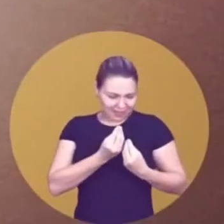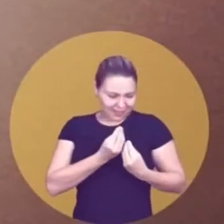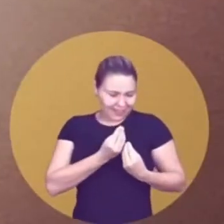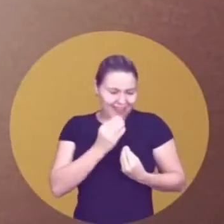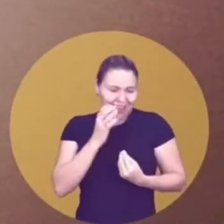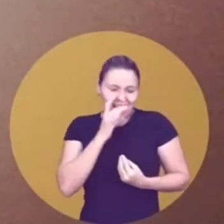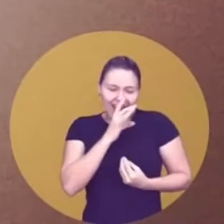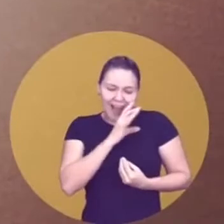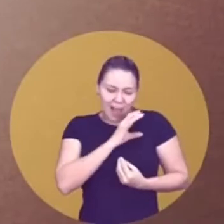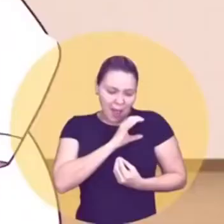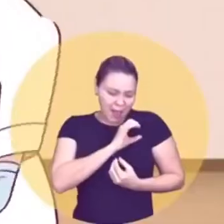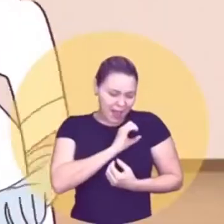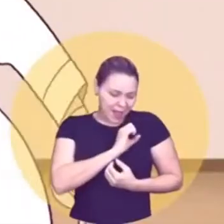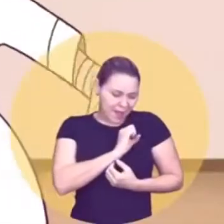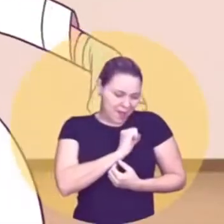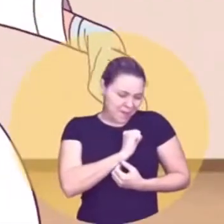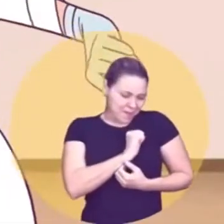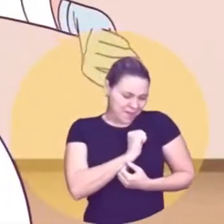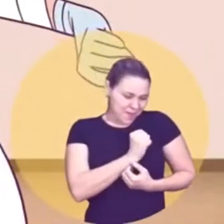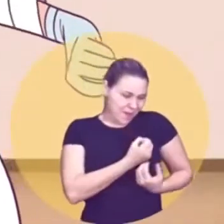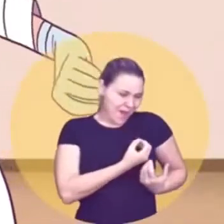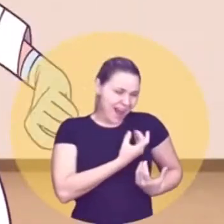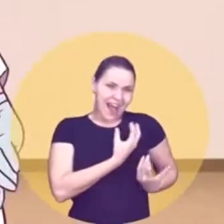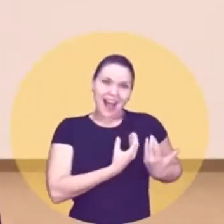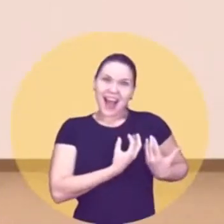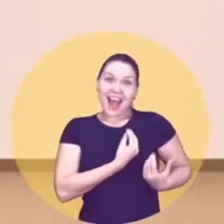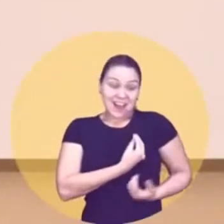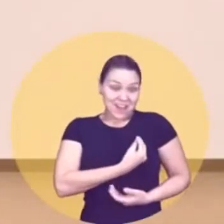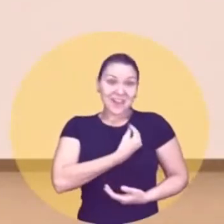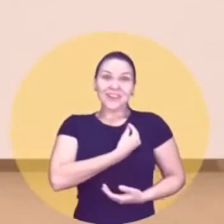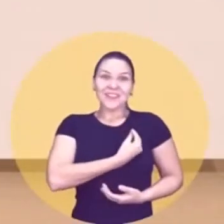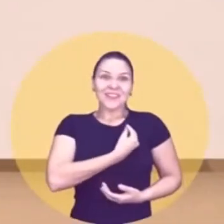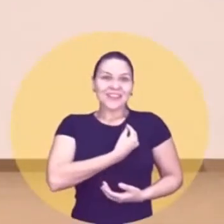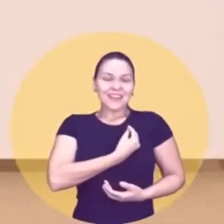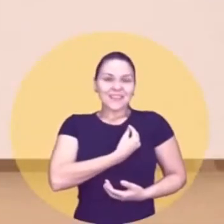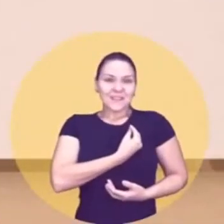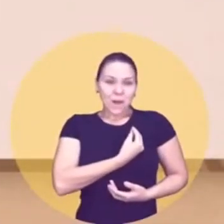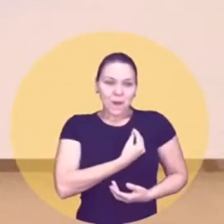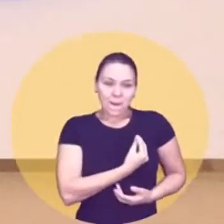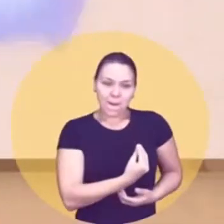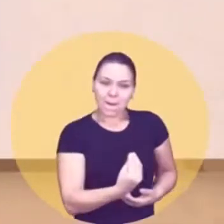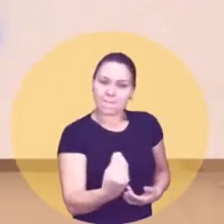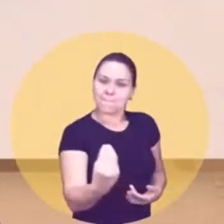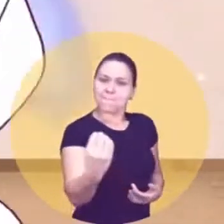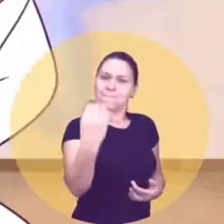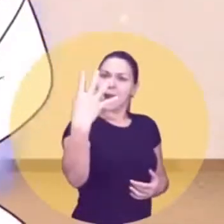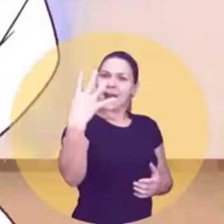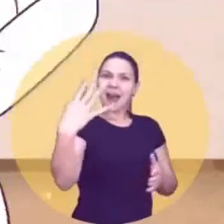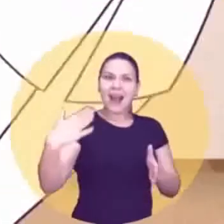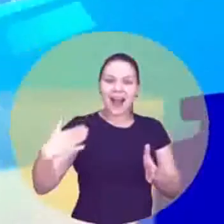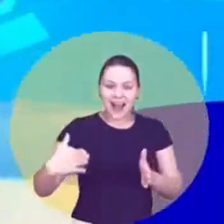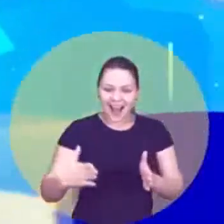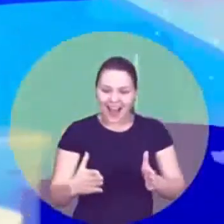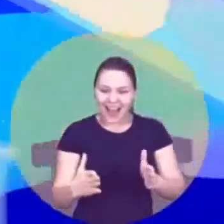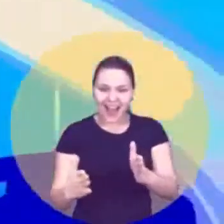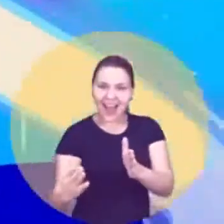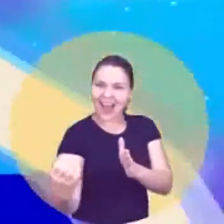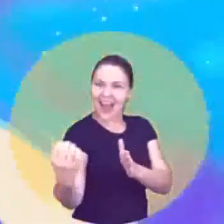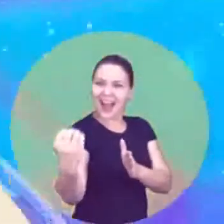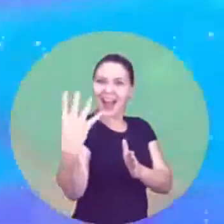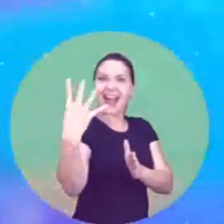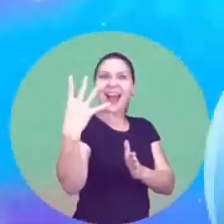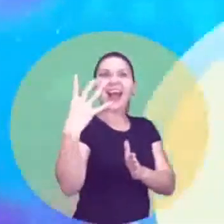Aquece meu peito, acende por dentro a luz do meu